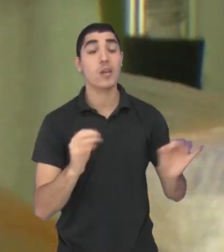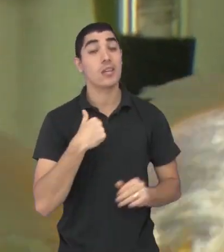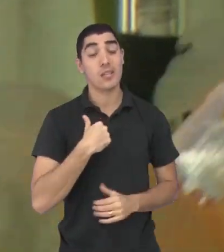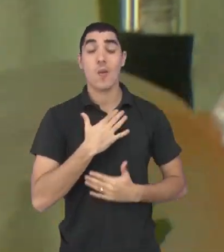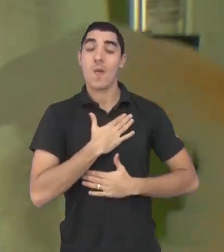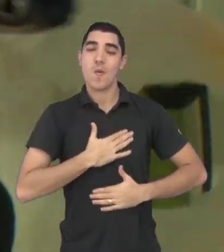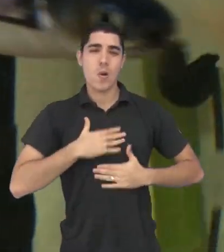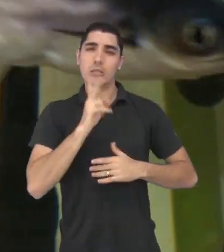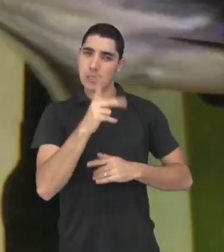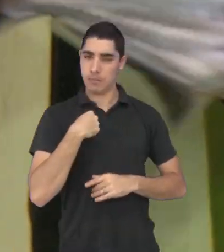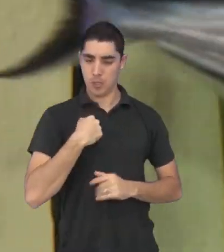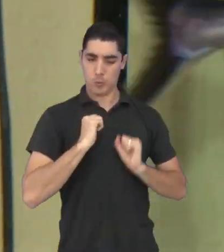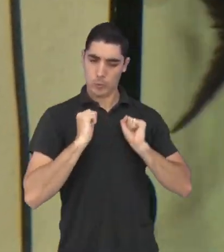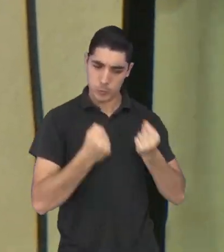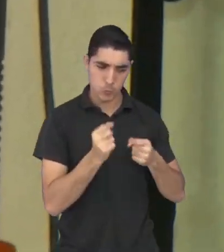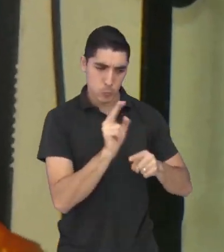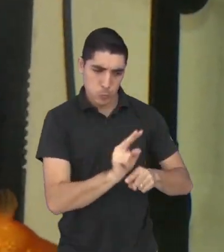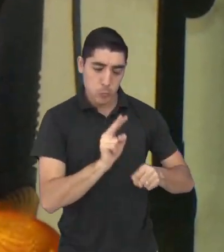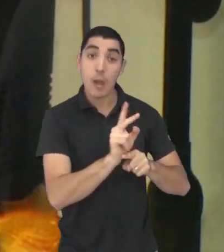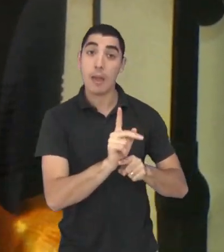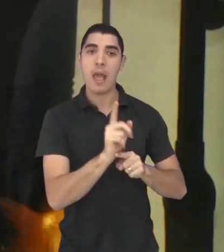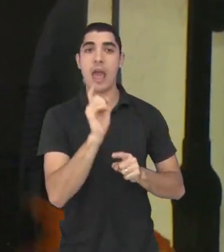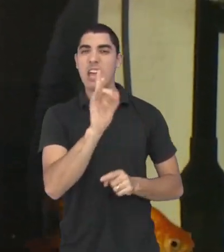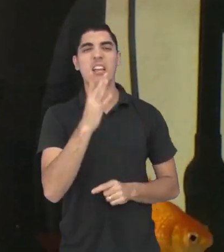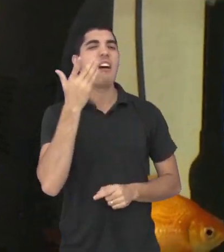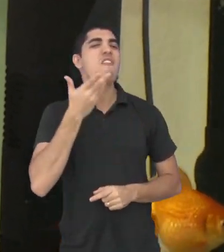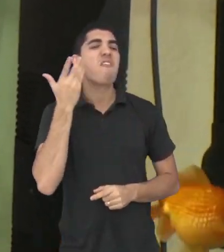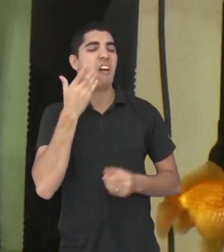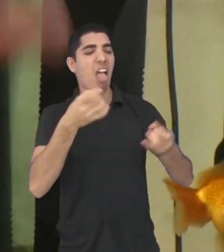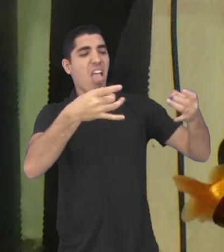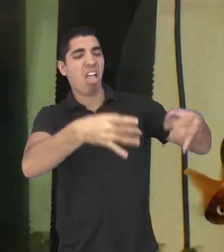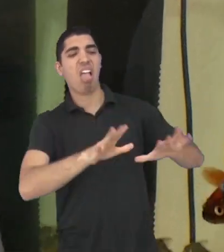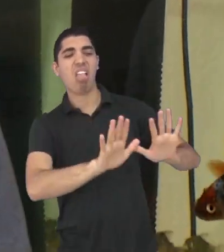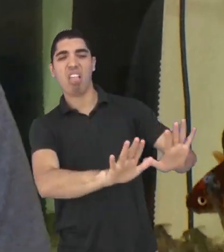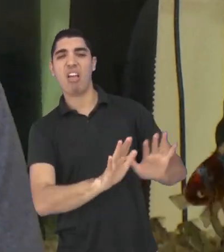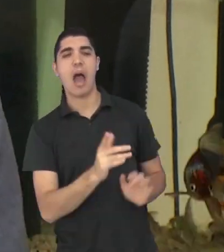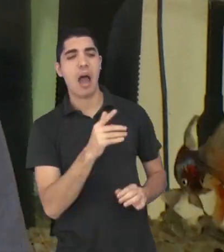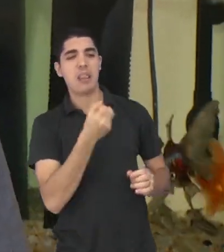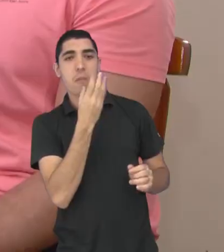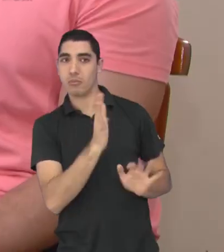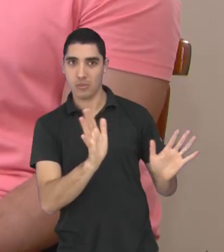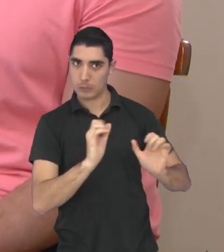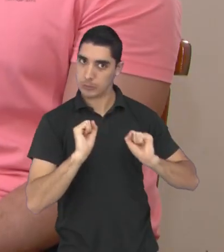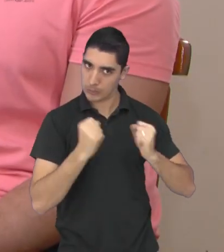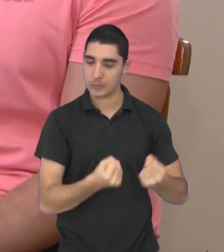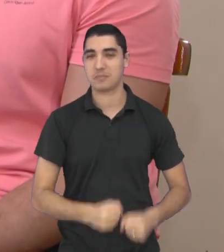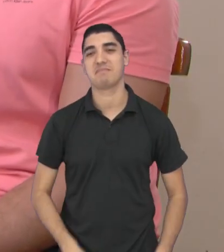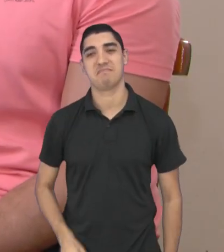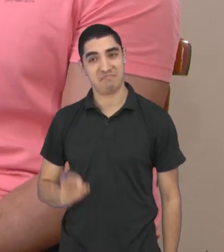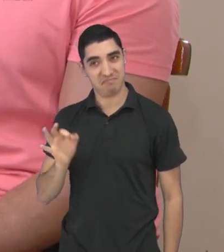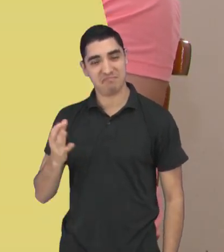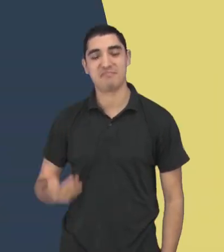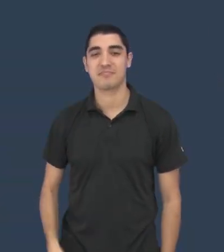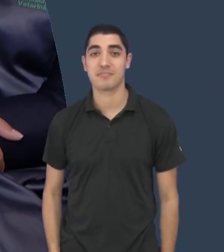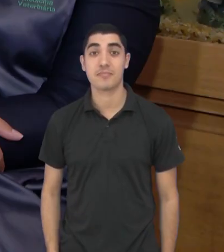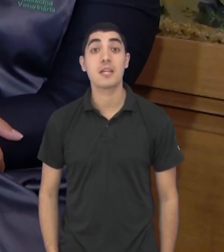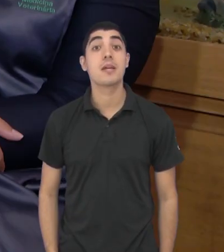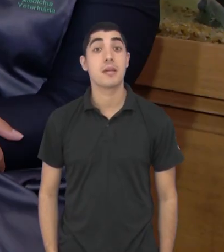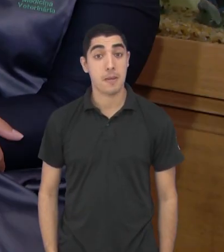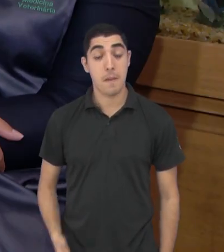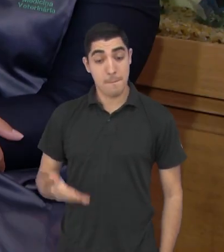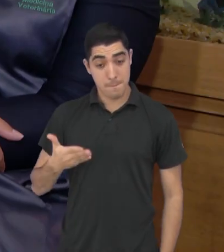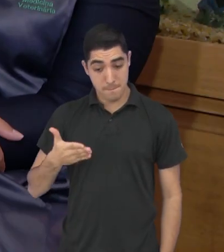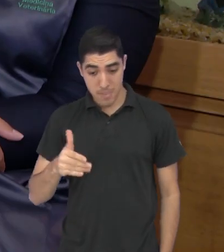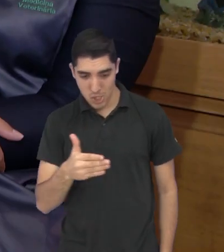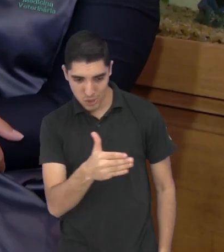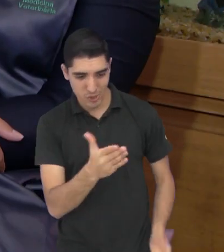certeza. É uma coisa que eu gosto muito, então eu me dedico bastante. É uma coisa que você tem que dedicar, não é simplesmente pôr ali na água e pronto. É isso. Peixinhos